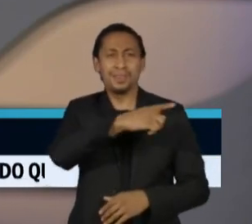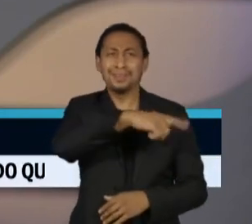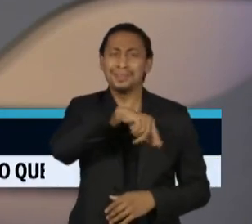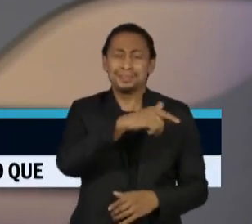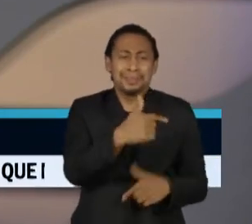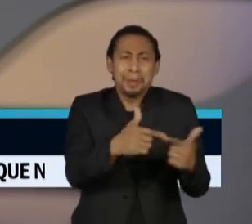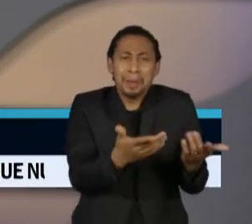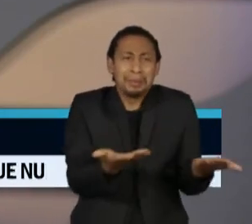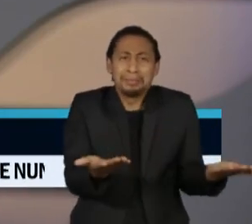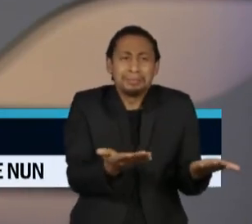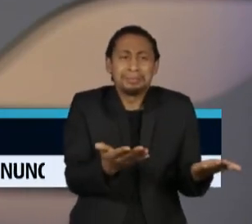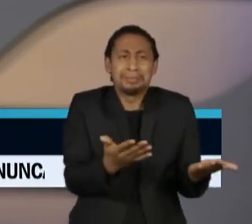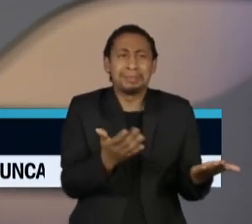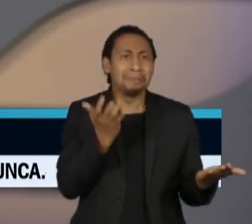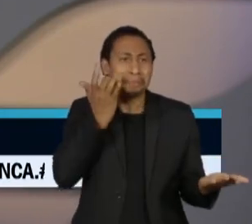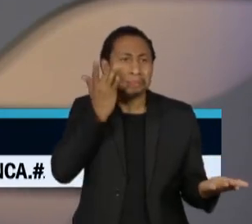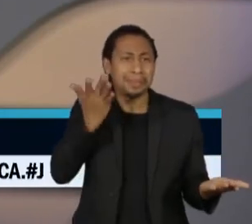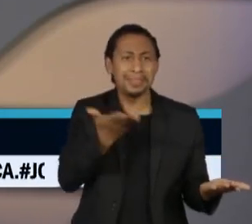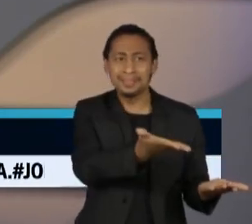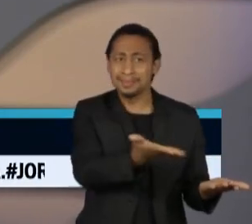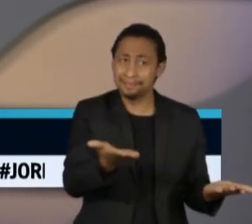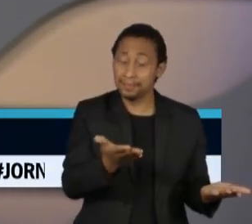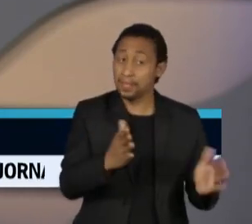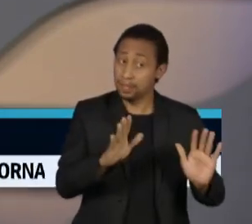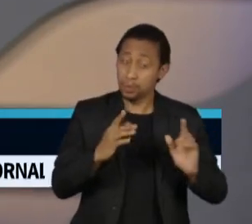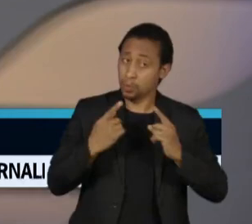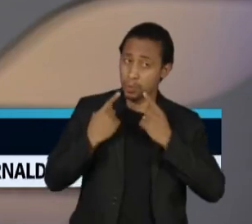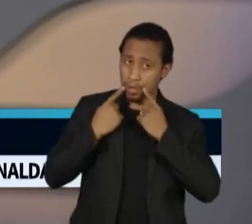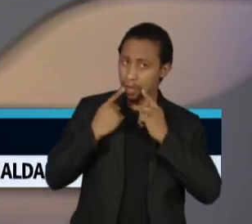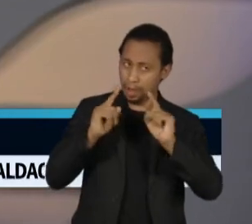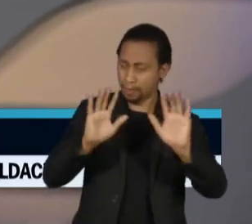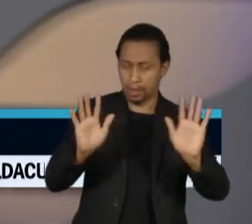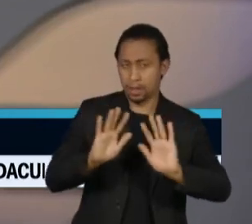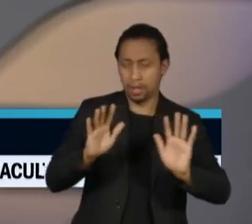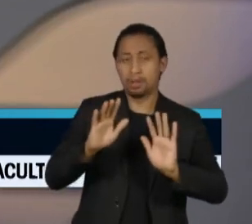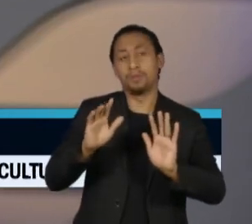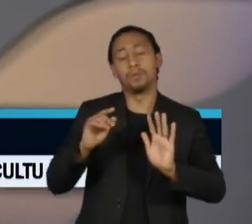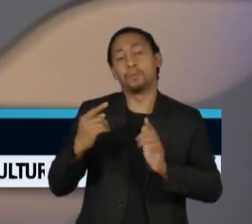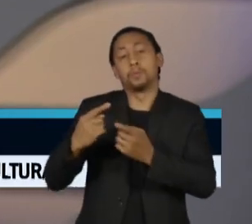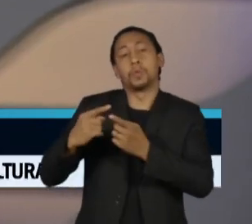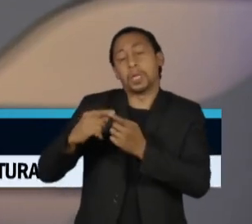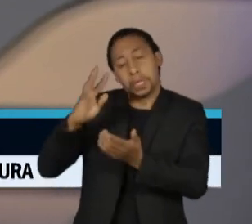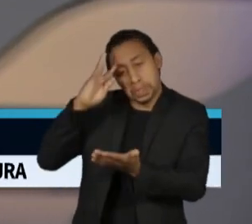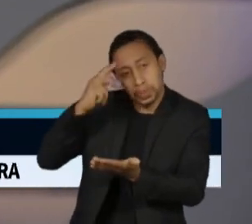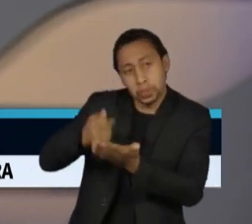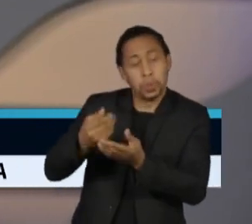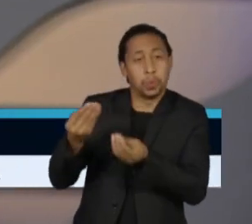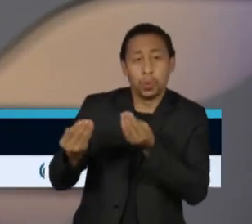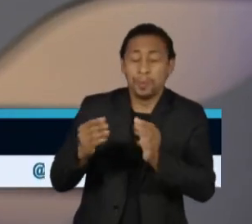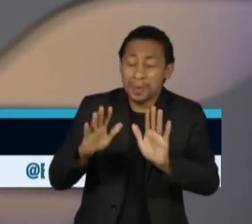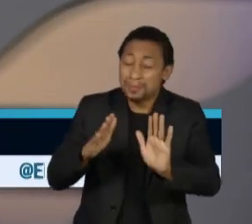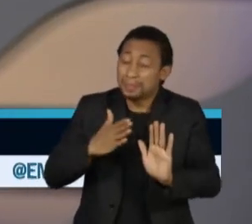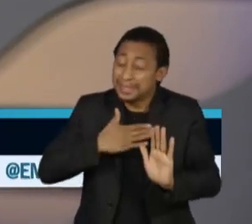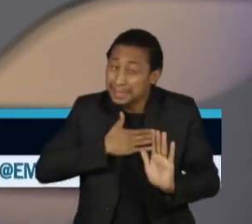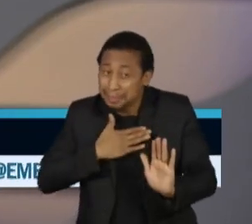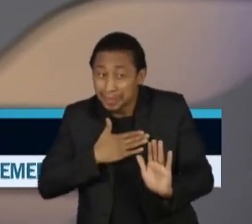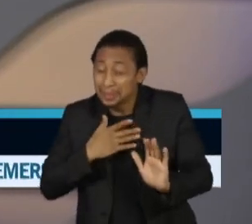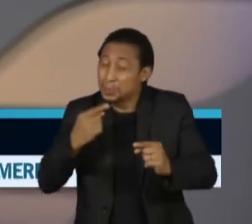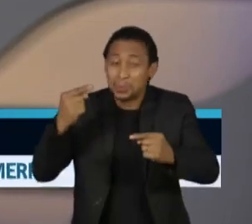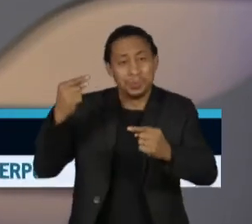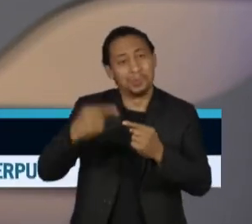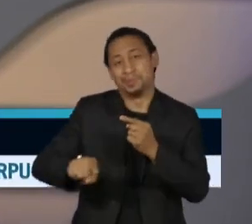questão, é o modo pelo qual essa decisão foi tomada. Me chama a atenção, para